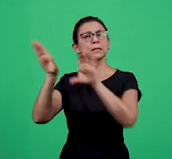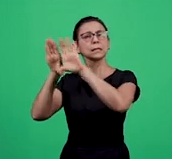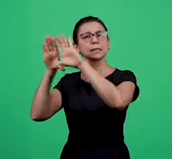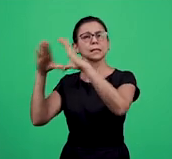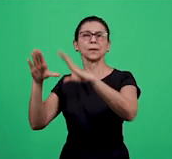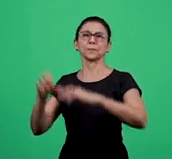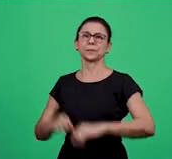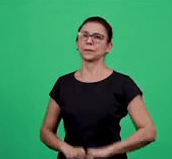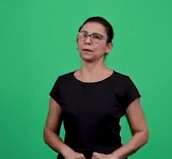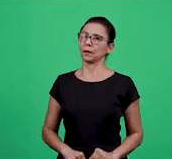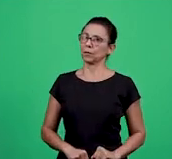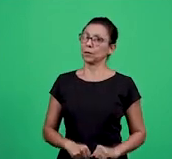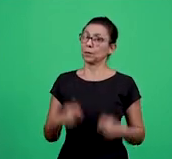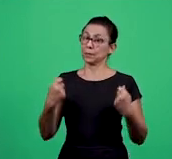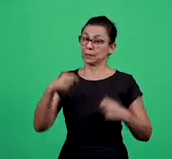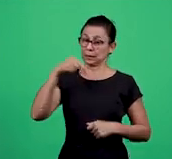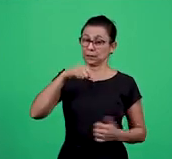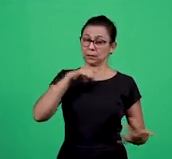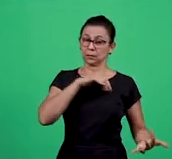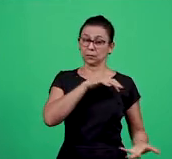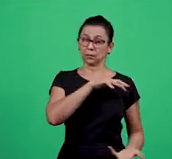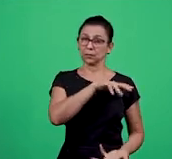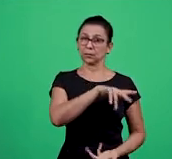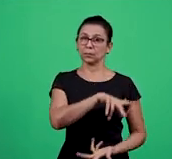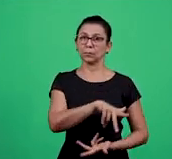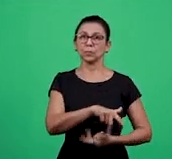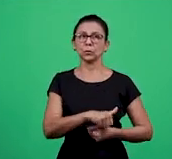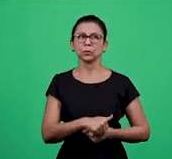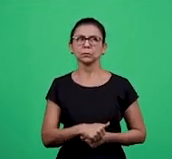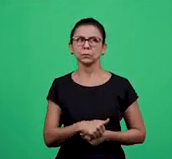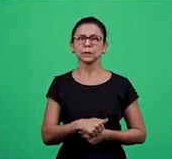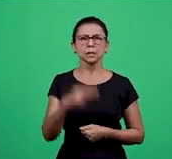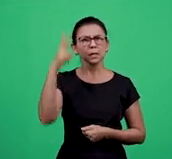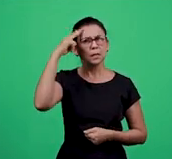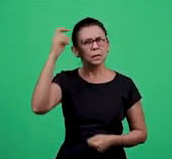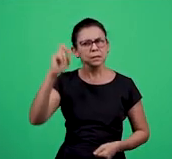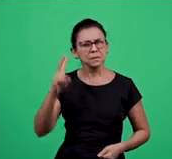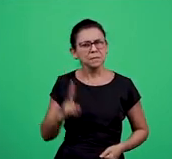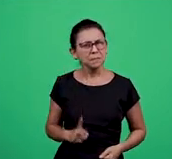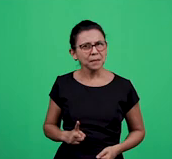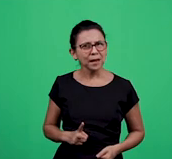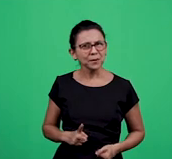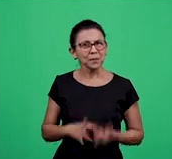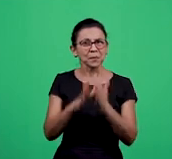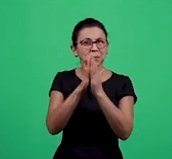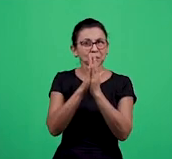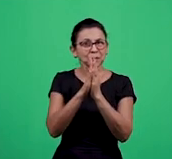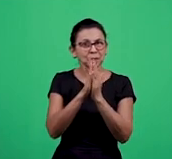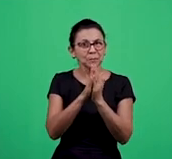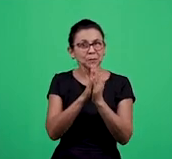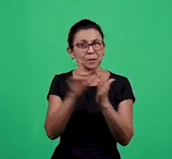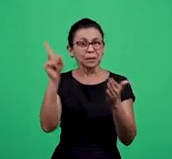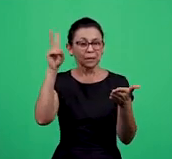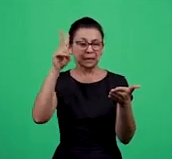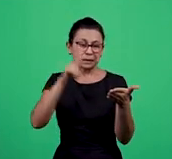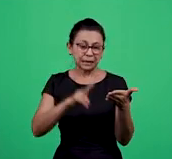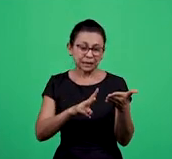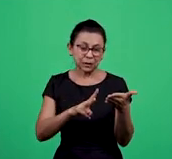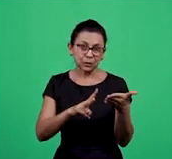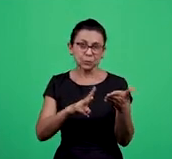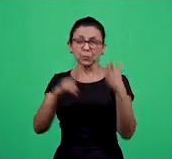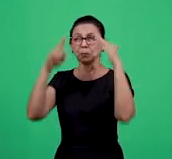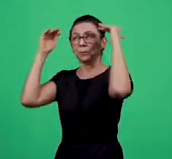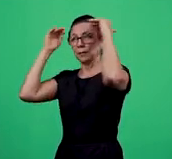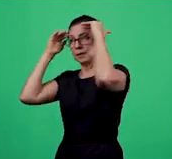Então, vamos nos preparar aqui. Como? Lendo, amando e obedecendo a palavra de